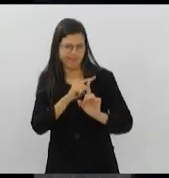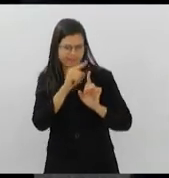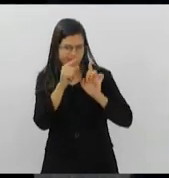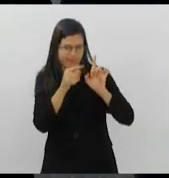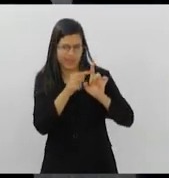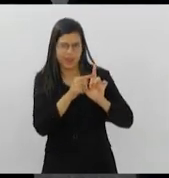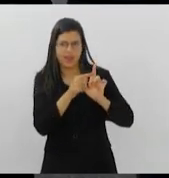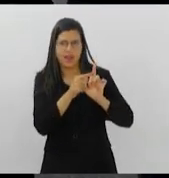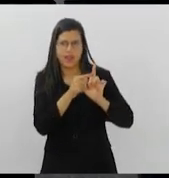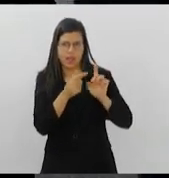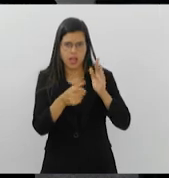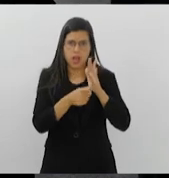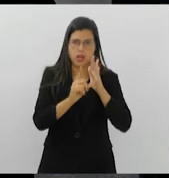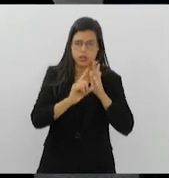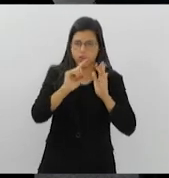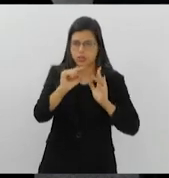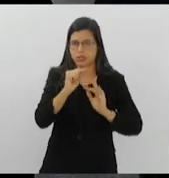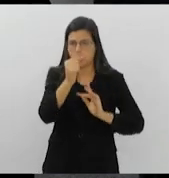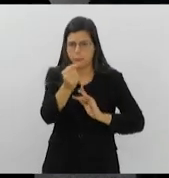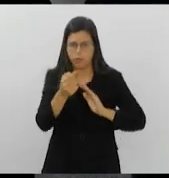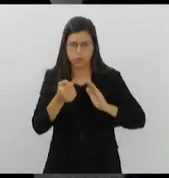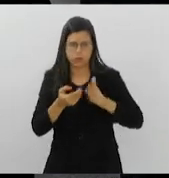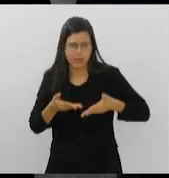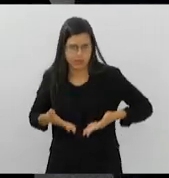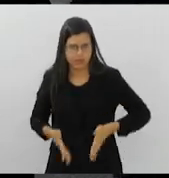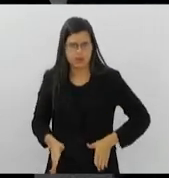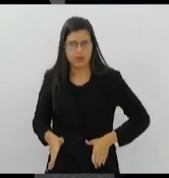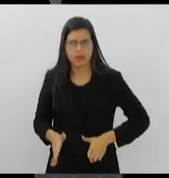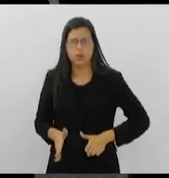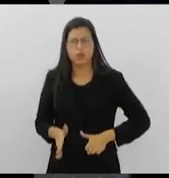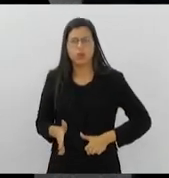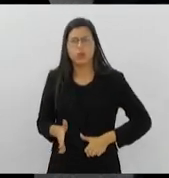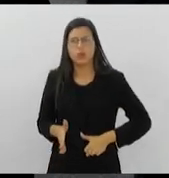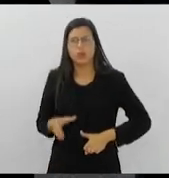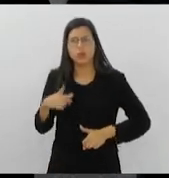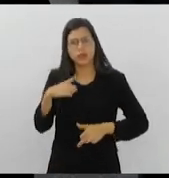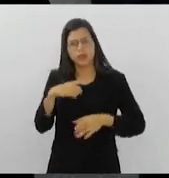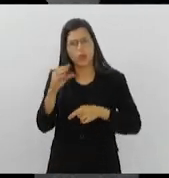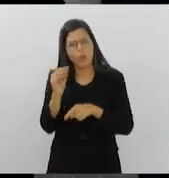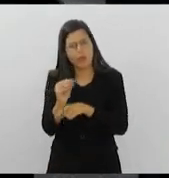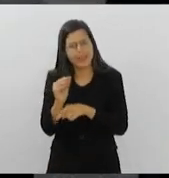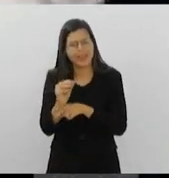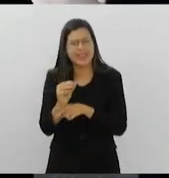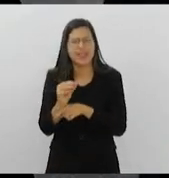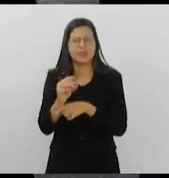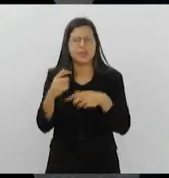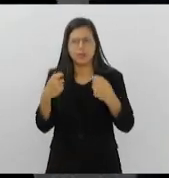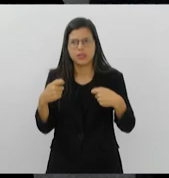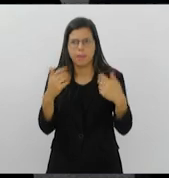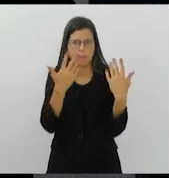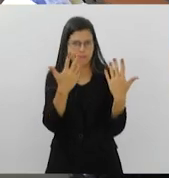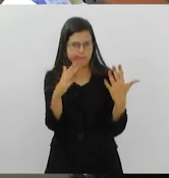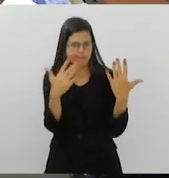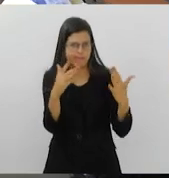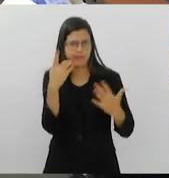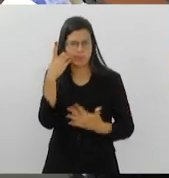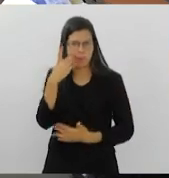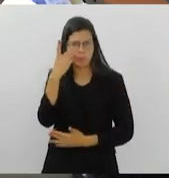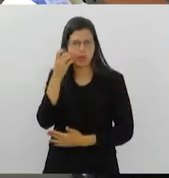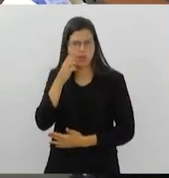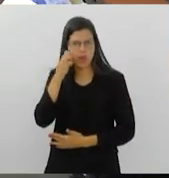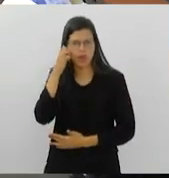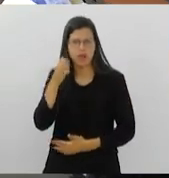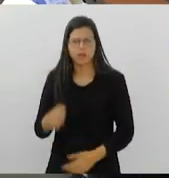né, pré e pós-parto, ter esse cuidado tão importante e necessário. Parabéns, deputada.